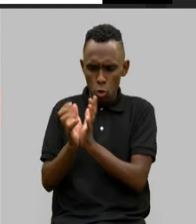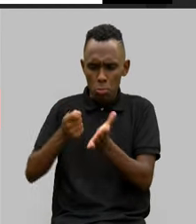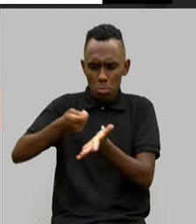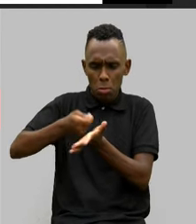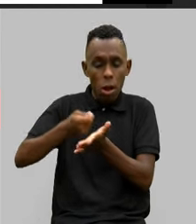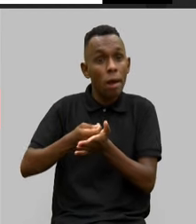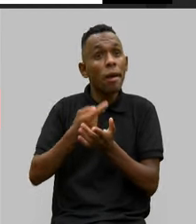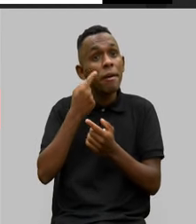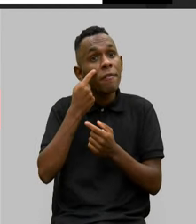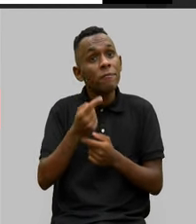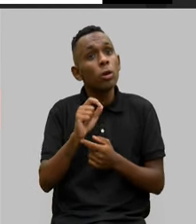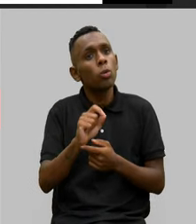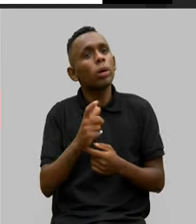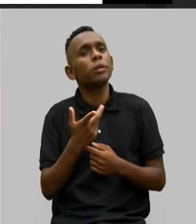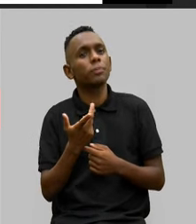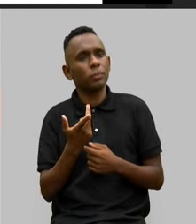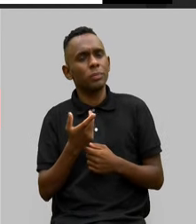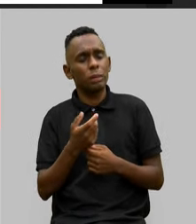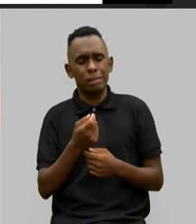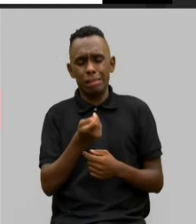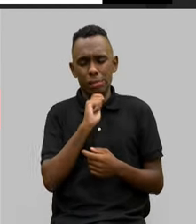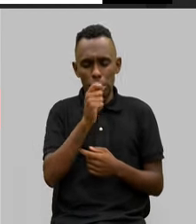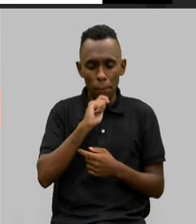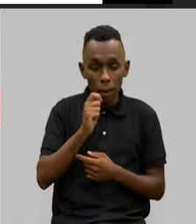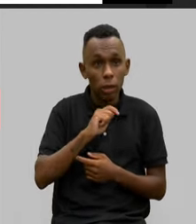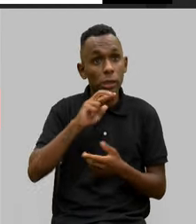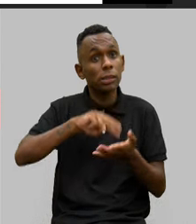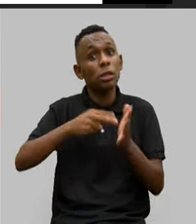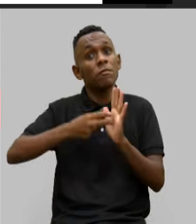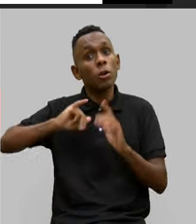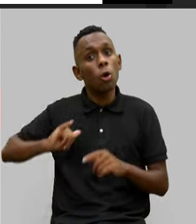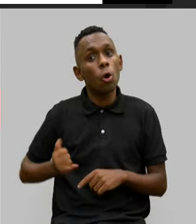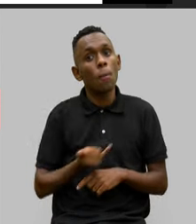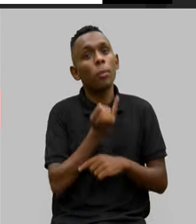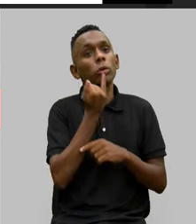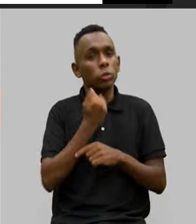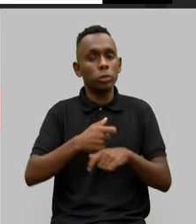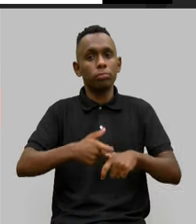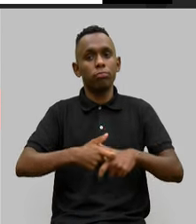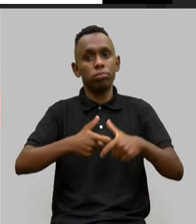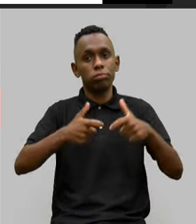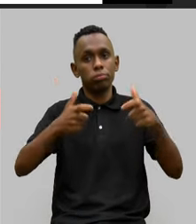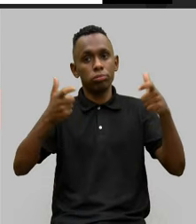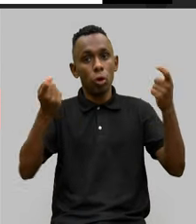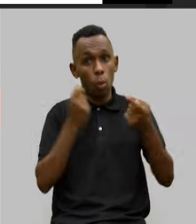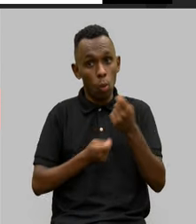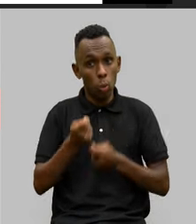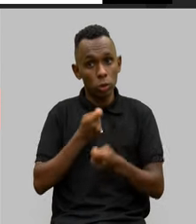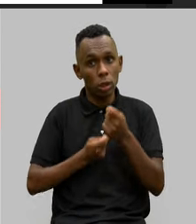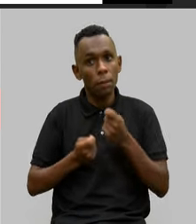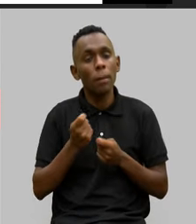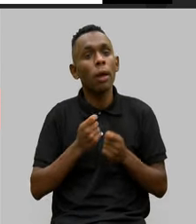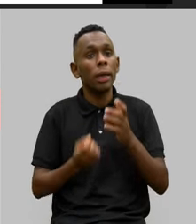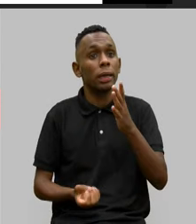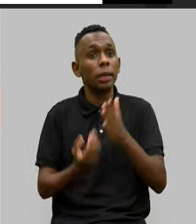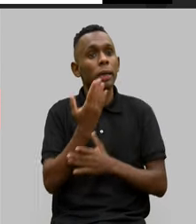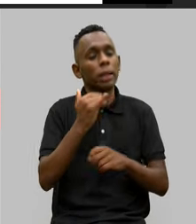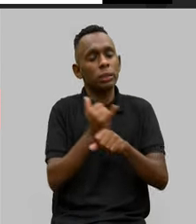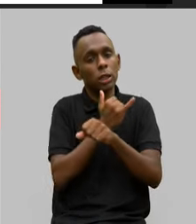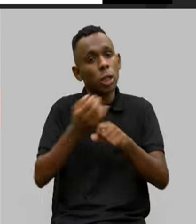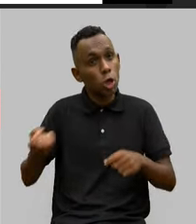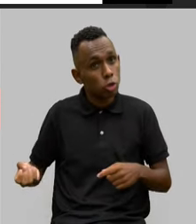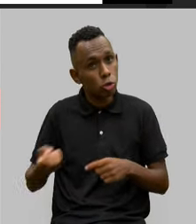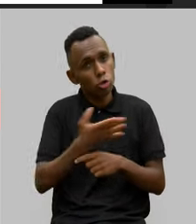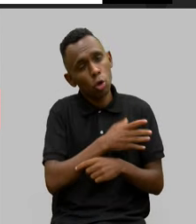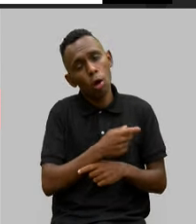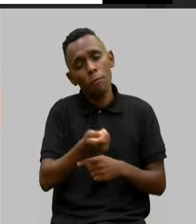drogas especialmente a maconha como uma oportunidade para impulsionar a economia através da criação de novos negócios E no caso da